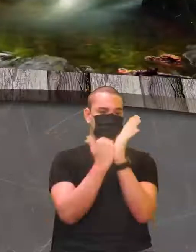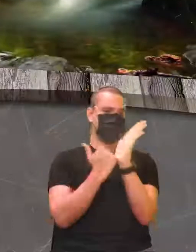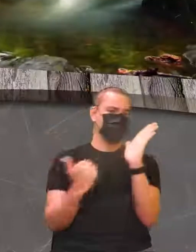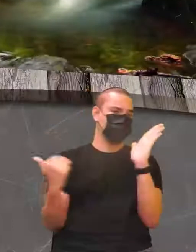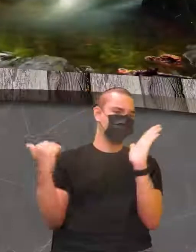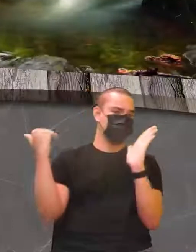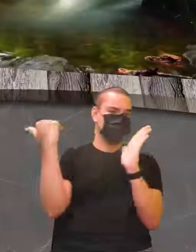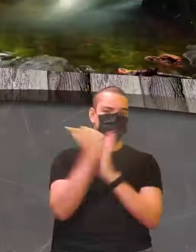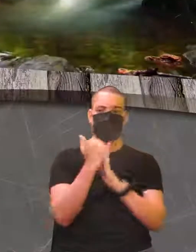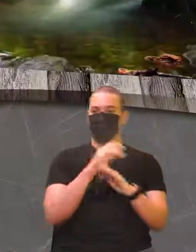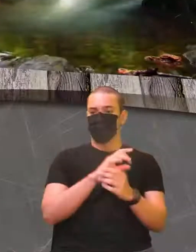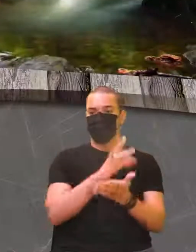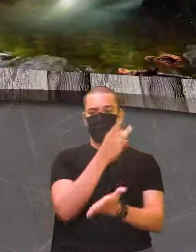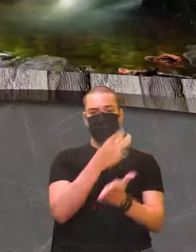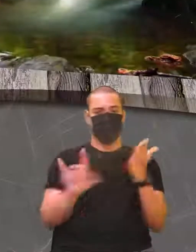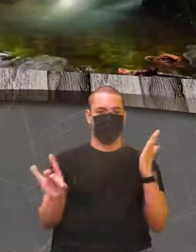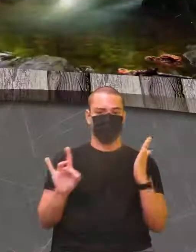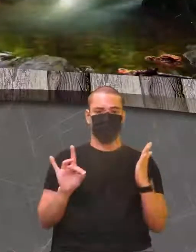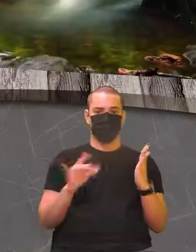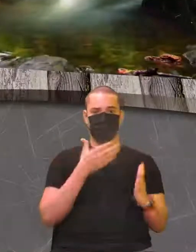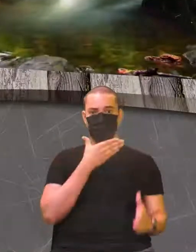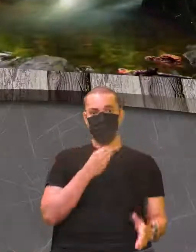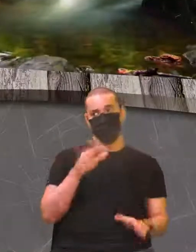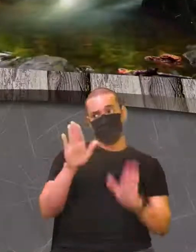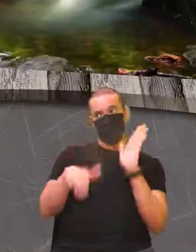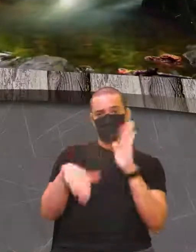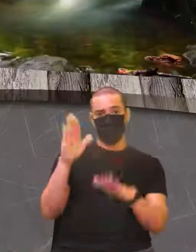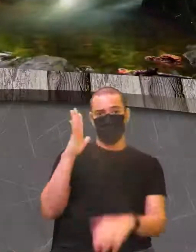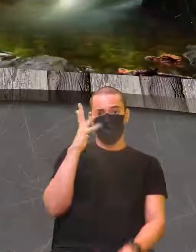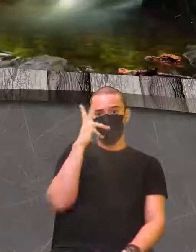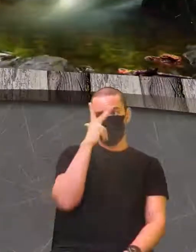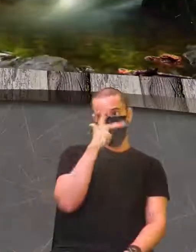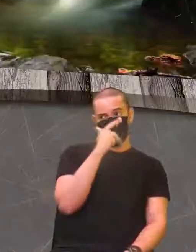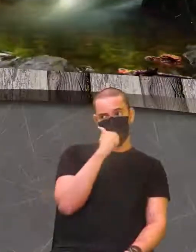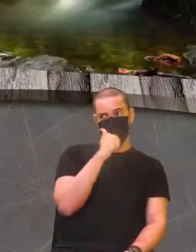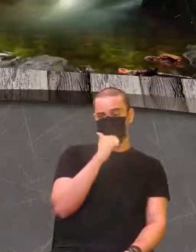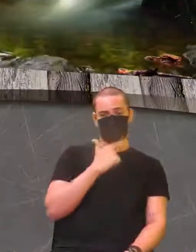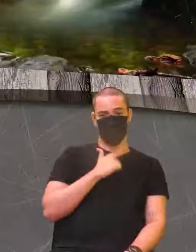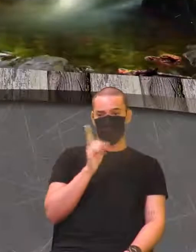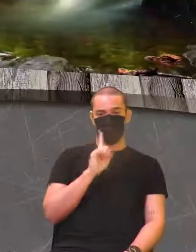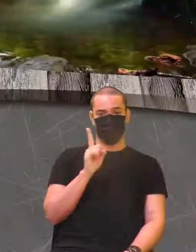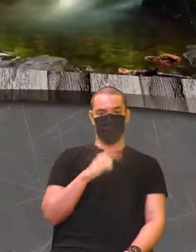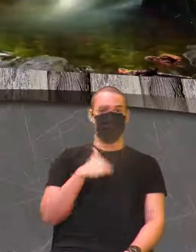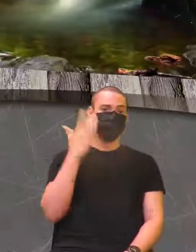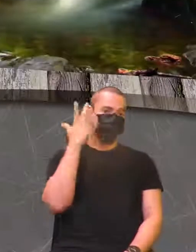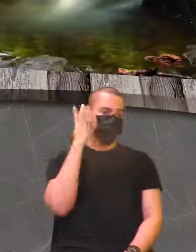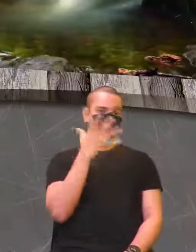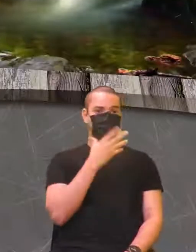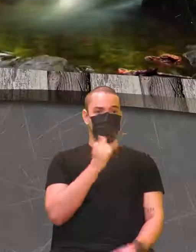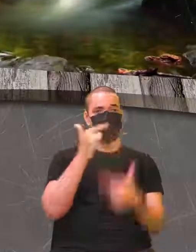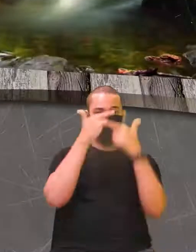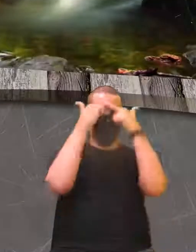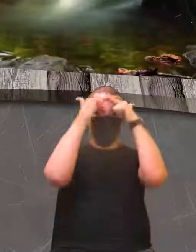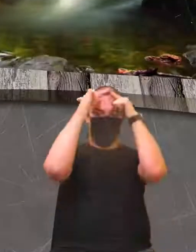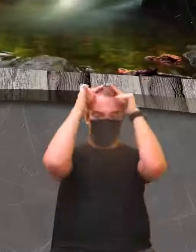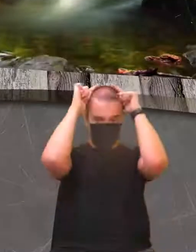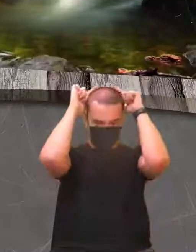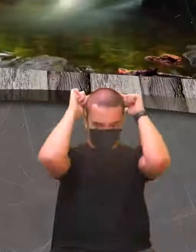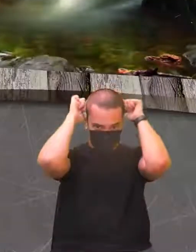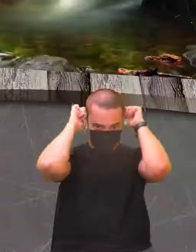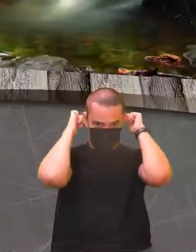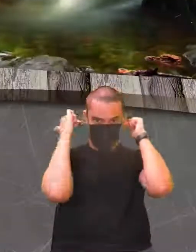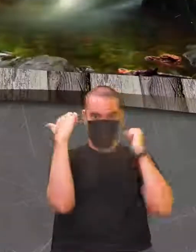Nossa, é um transtorno, gente. Pro homem fica bonitinho, não é? Não fica feio. Eu acho o careta charmoso. Eu